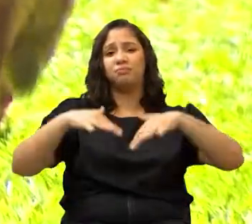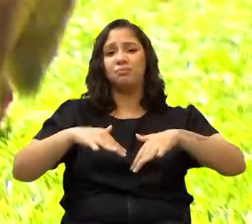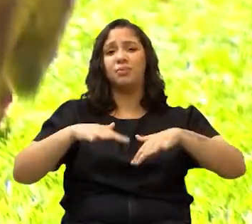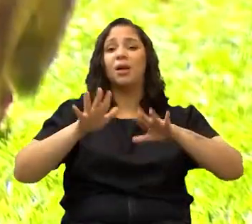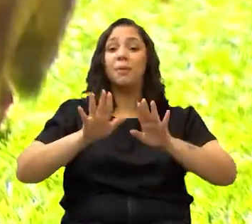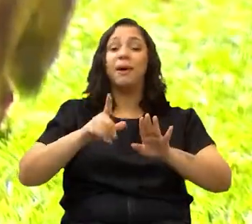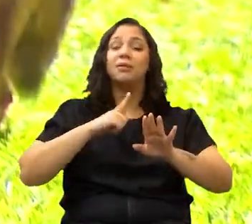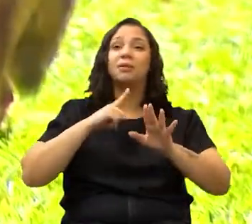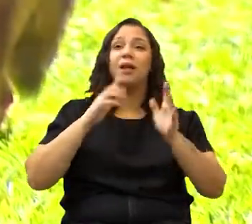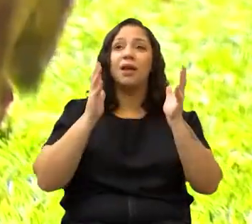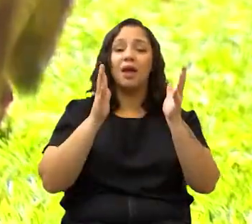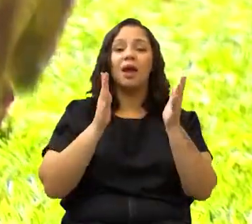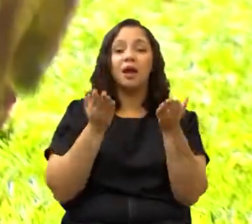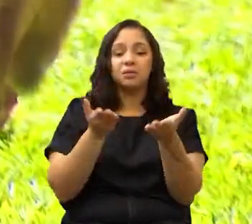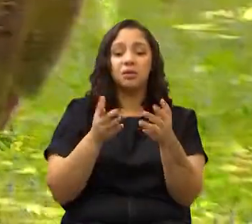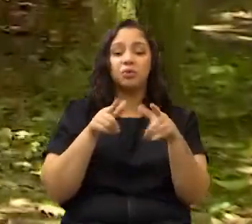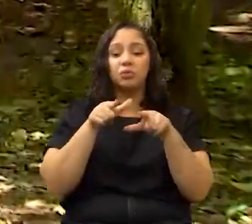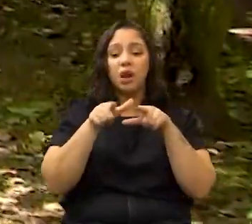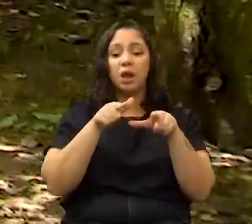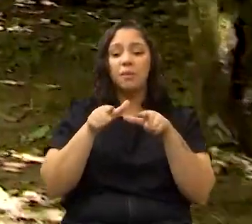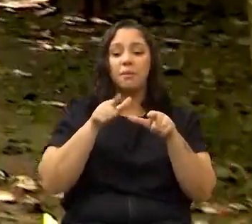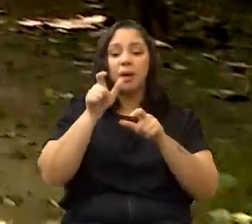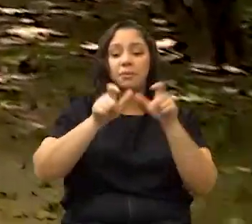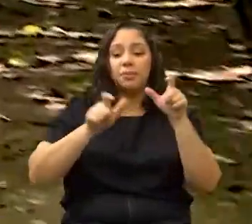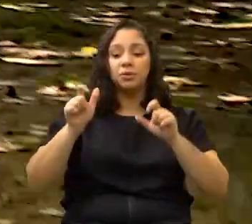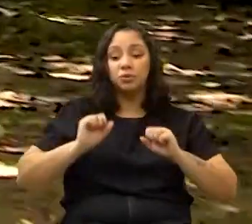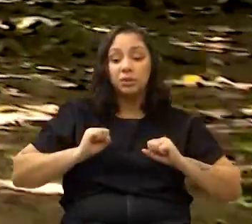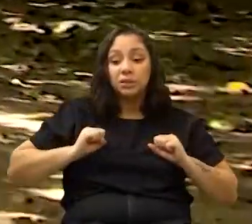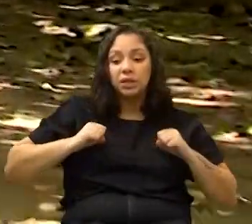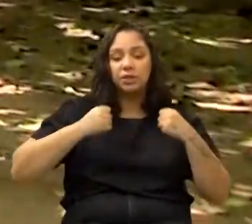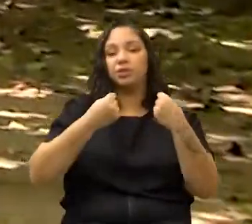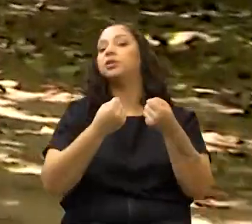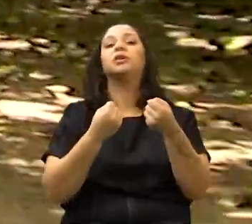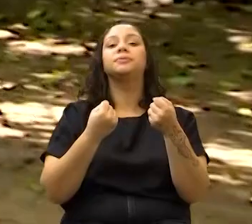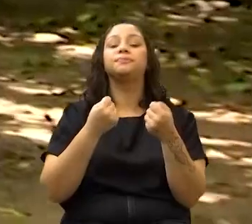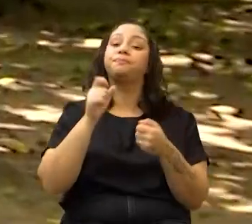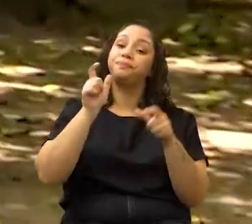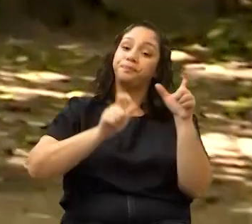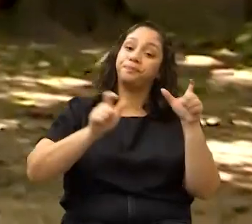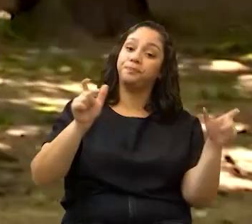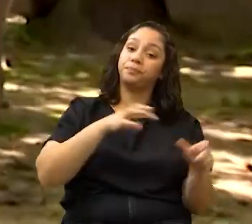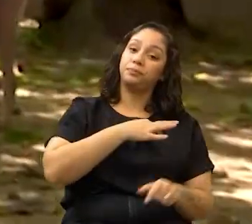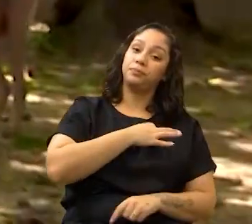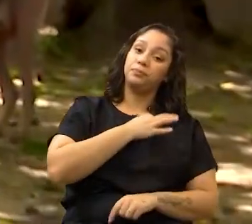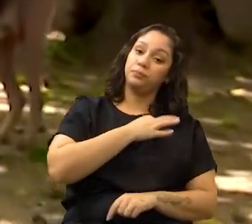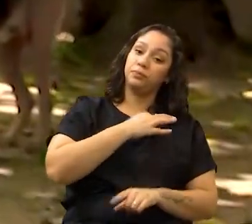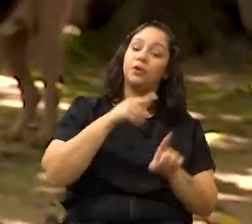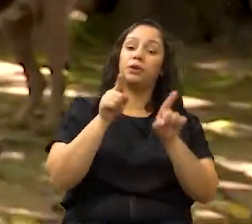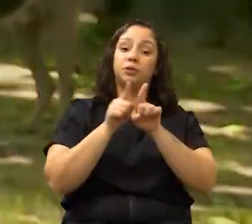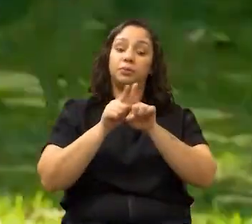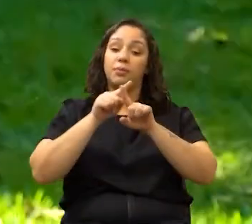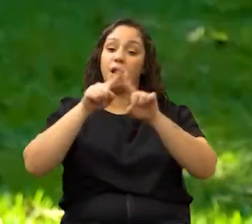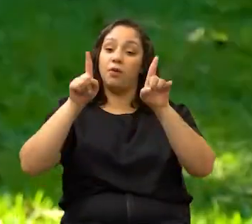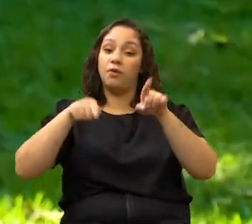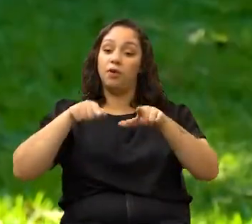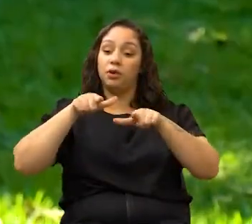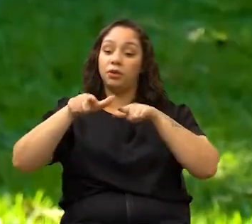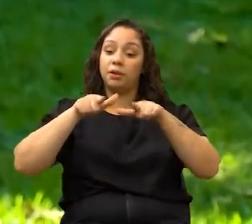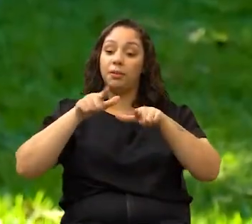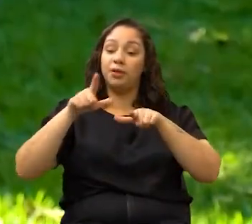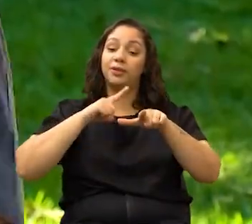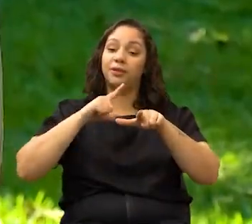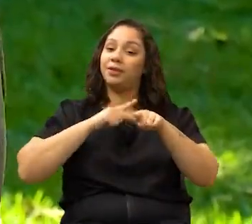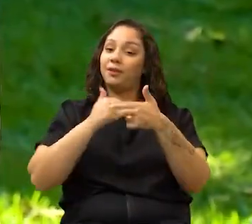ao trabalho de um grupo expressivo de pessoas dedicadas, entre voluntários e funcionários, tiveram